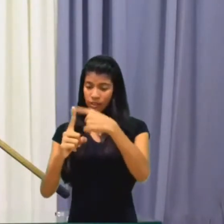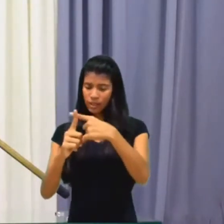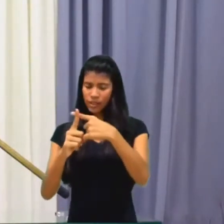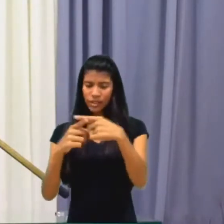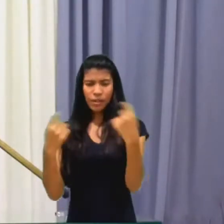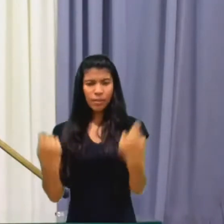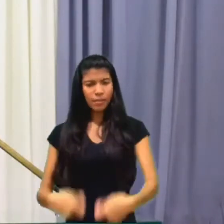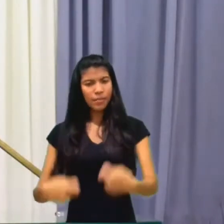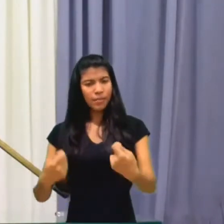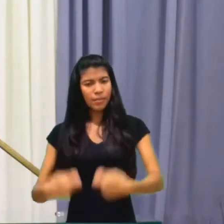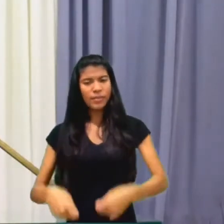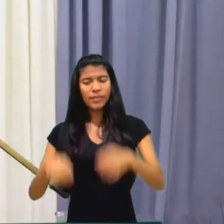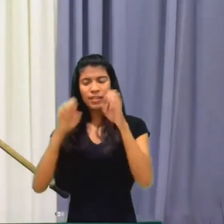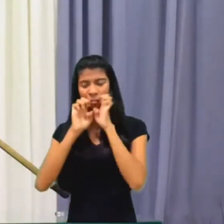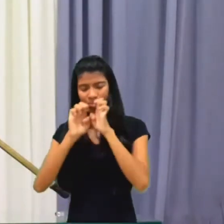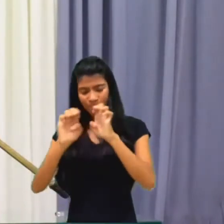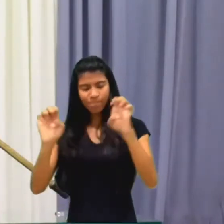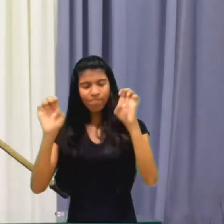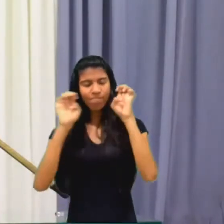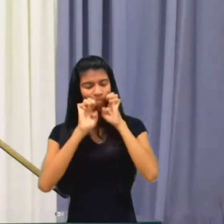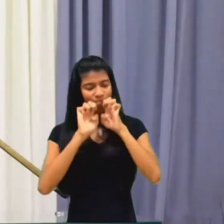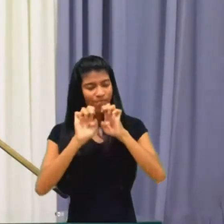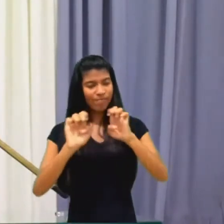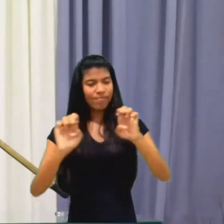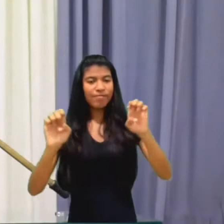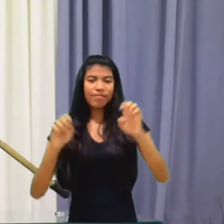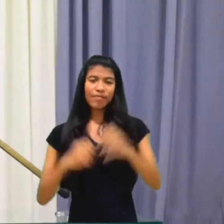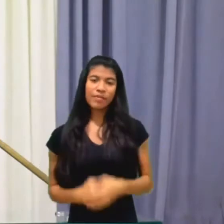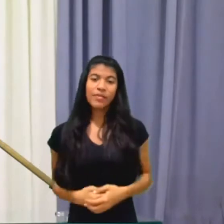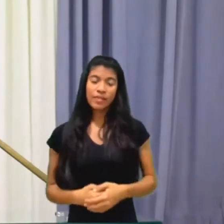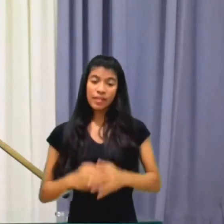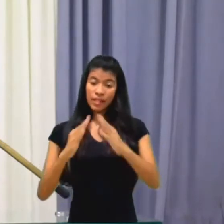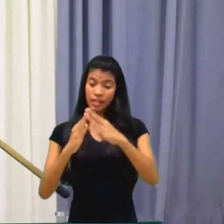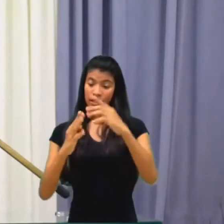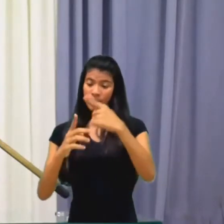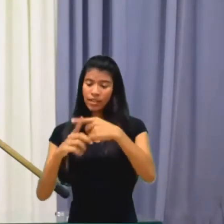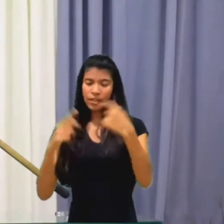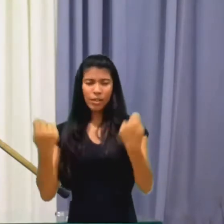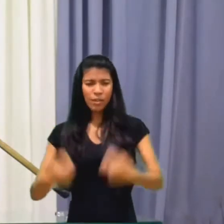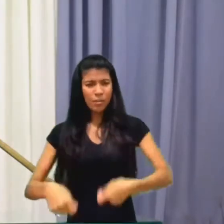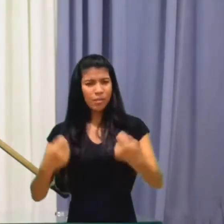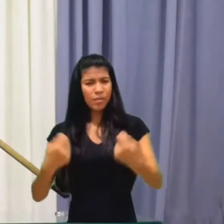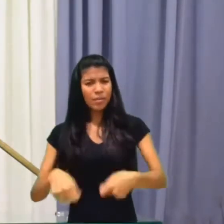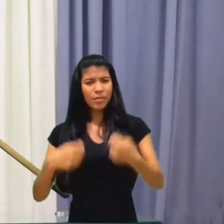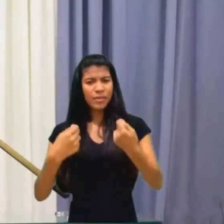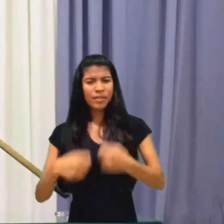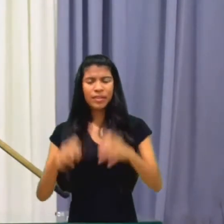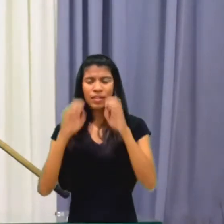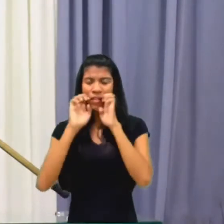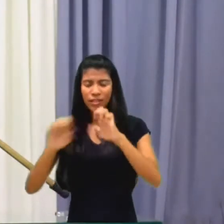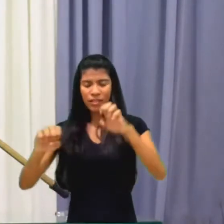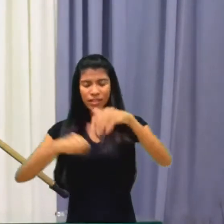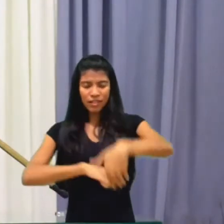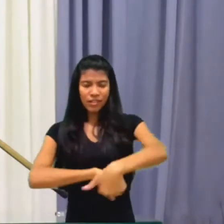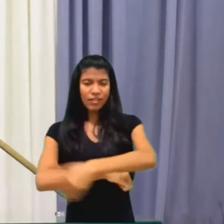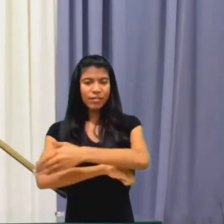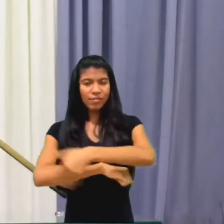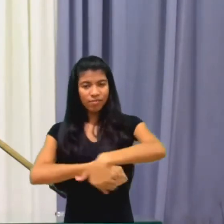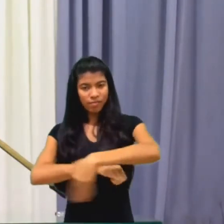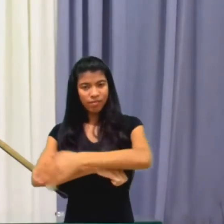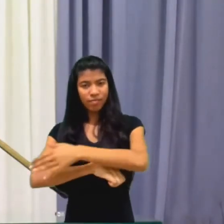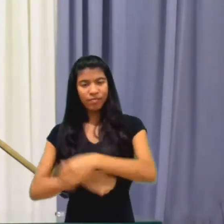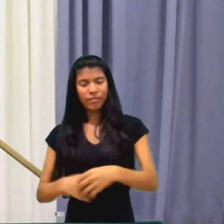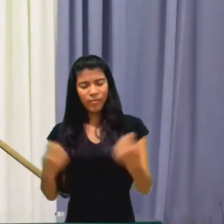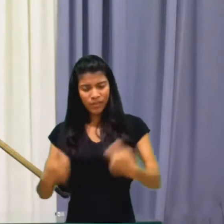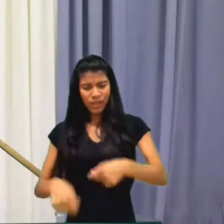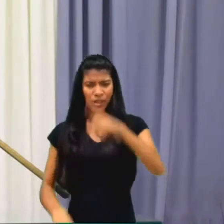evangelizar. A igreja precisa voltar às ruas. A igreja precisa realizar os trabalhos de evangelização